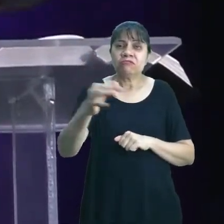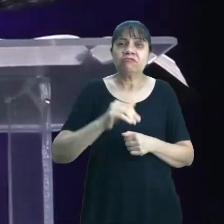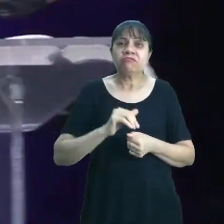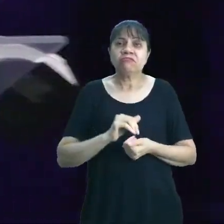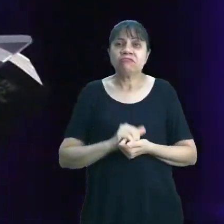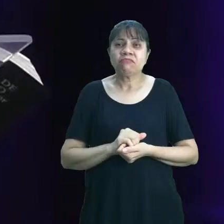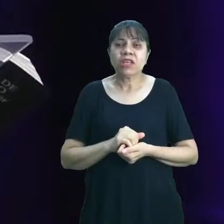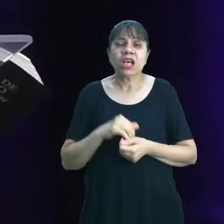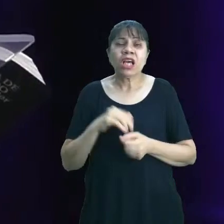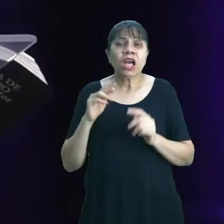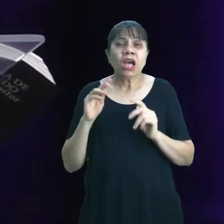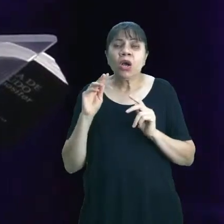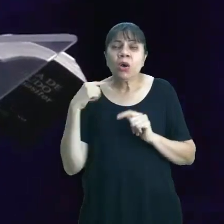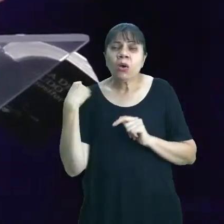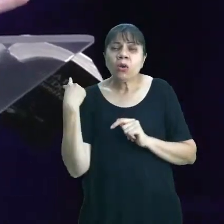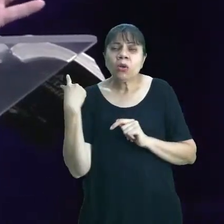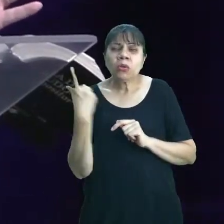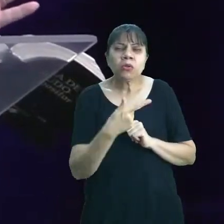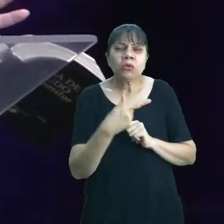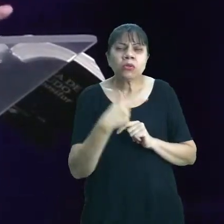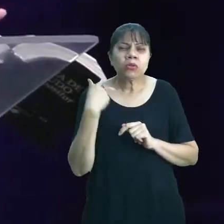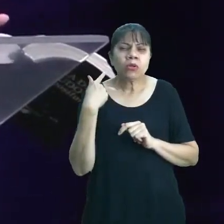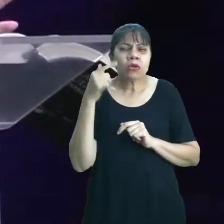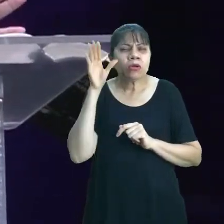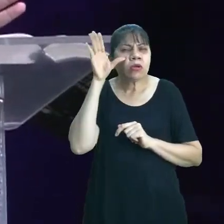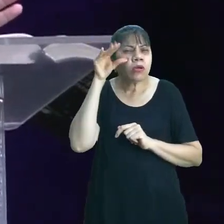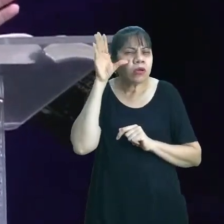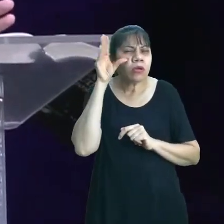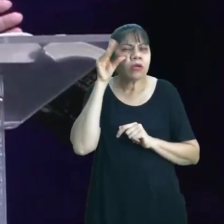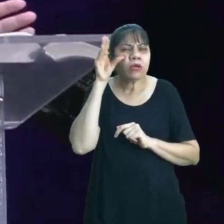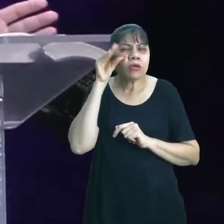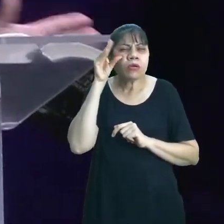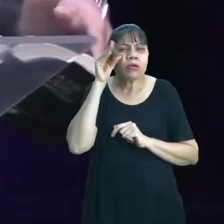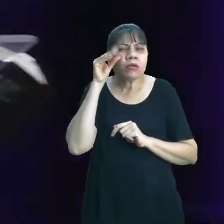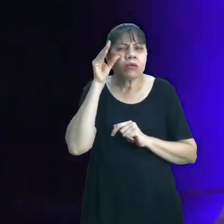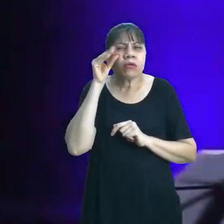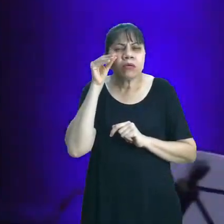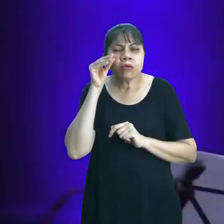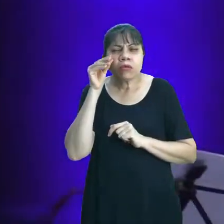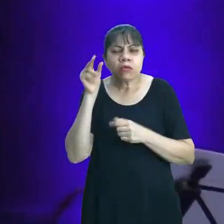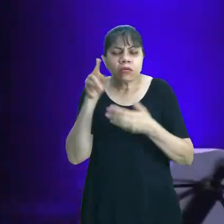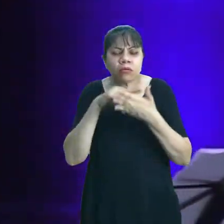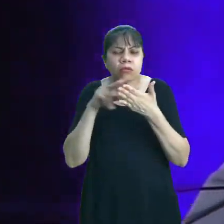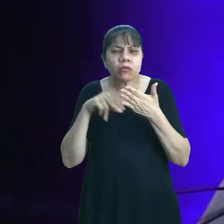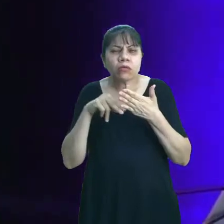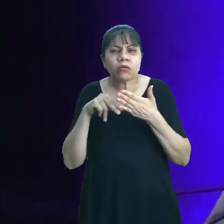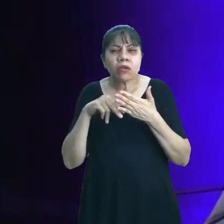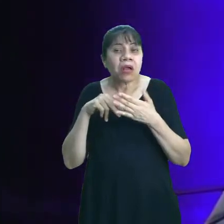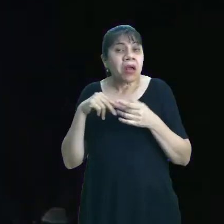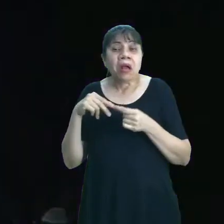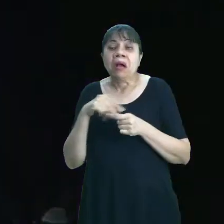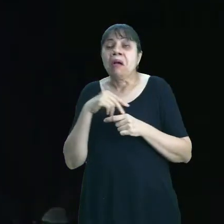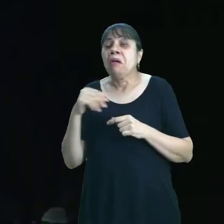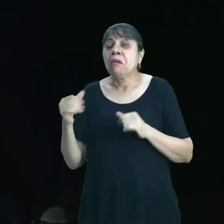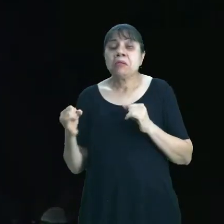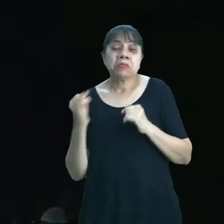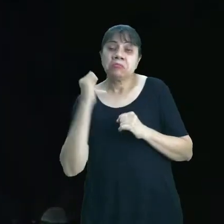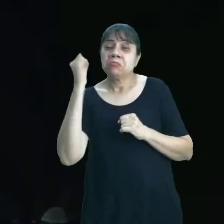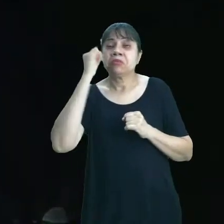Quando nós observamos o lema midiático, o que importa é ser feliz.